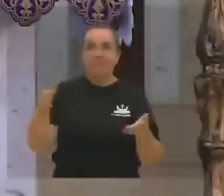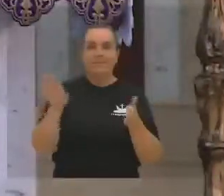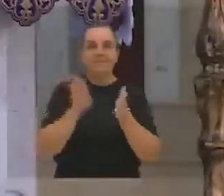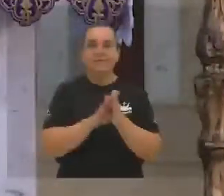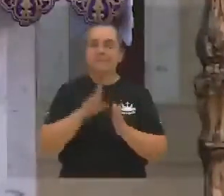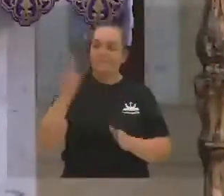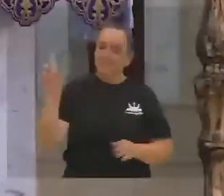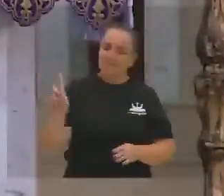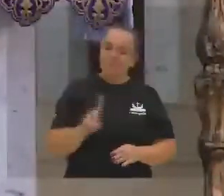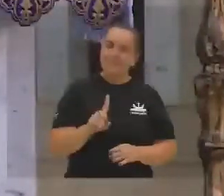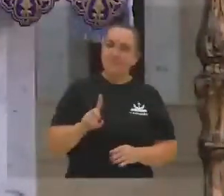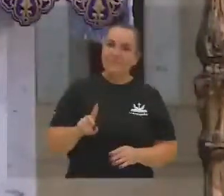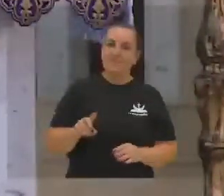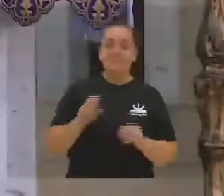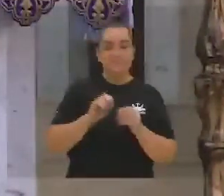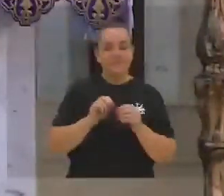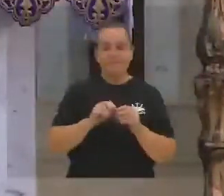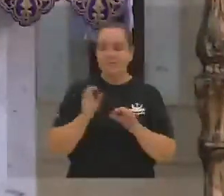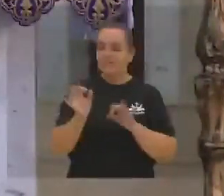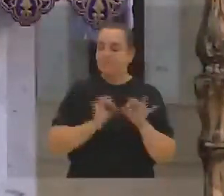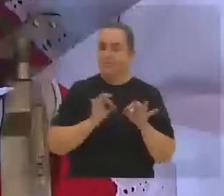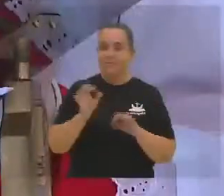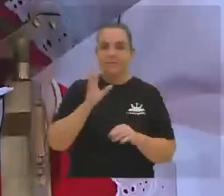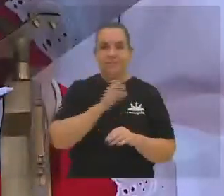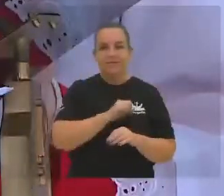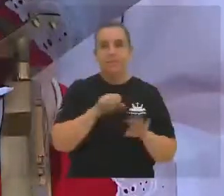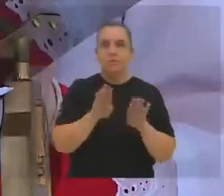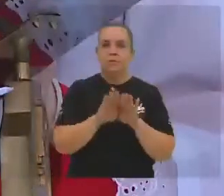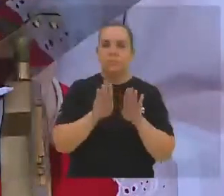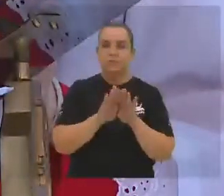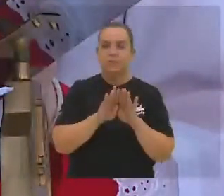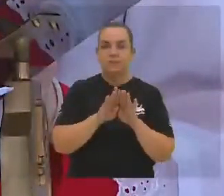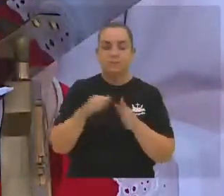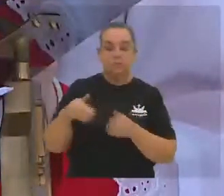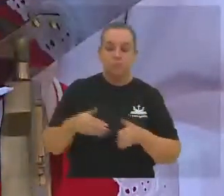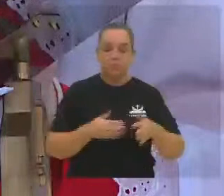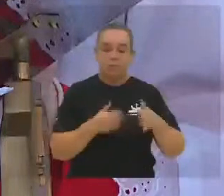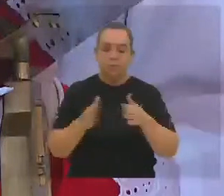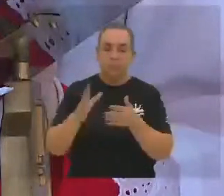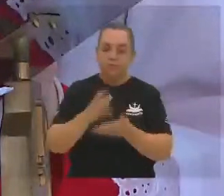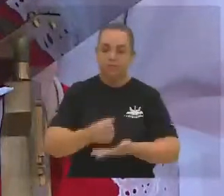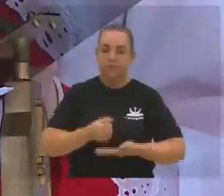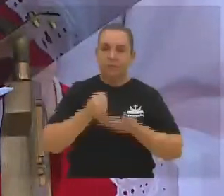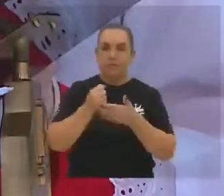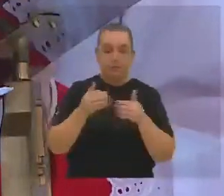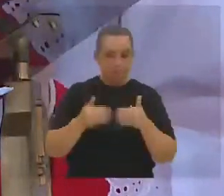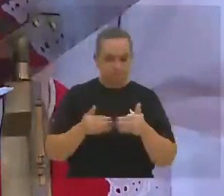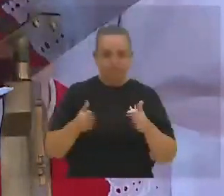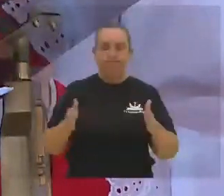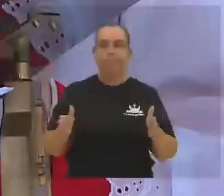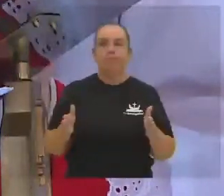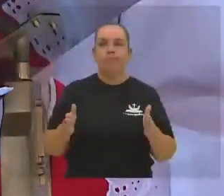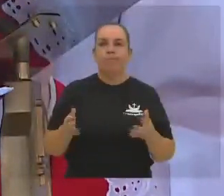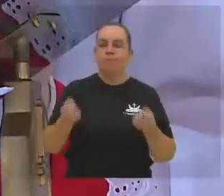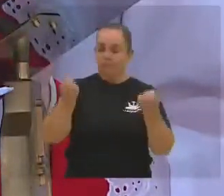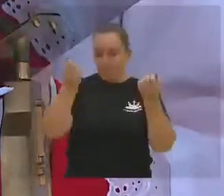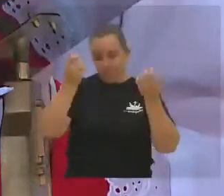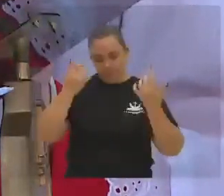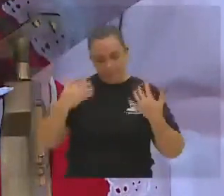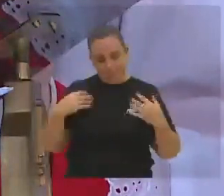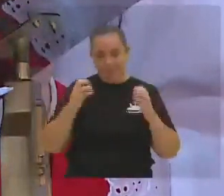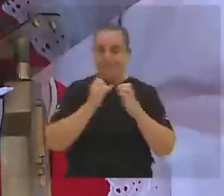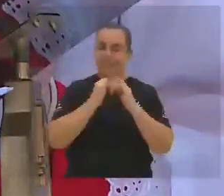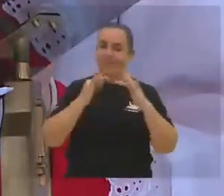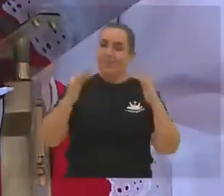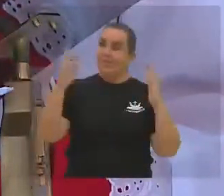para realizar Seu eterno plano de amor e abrir-nos o caminho da salvação. Revestido de Sua glória, Ele